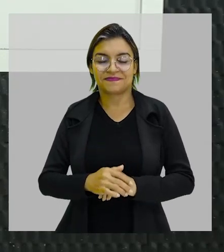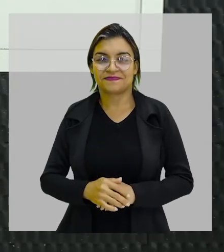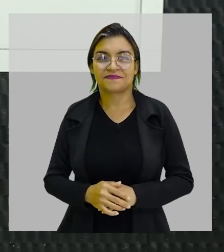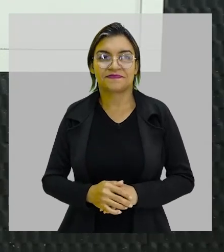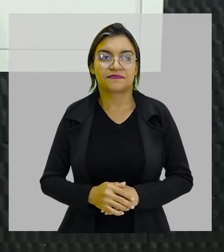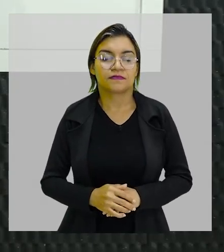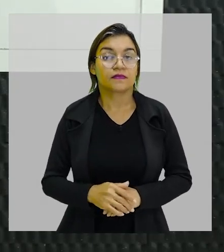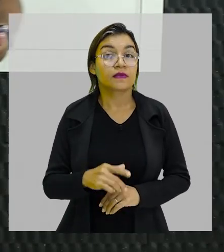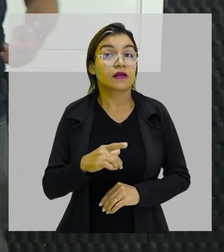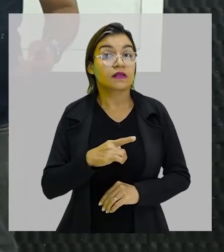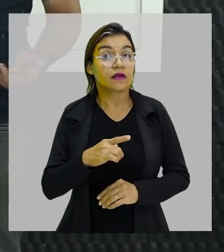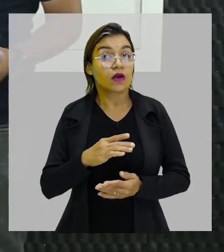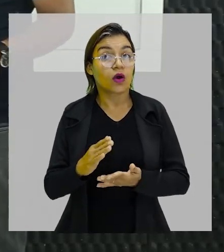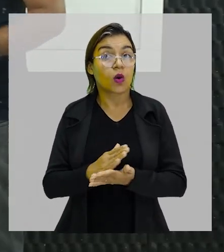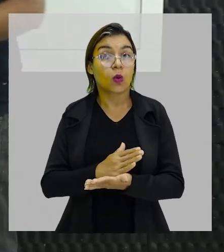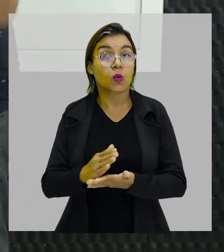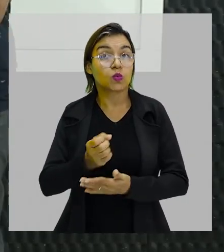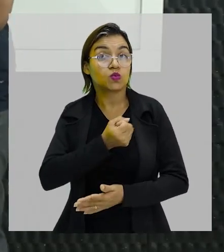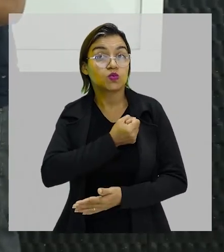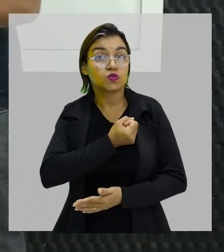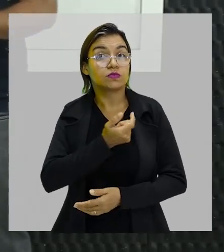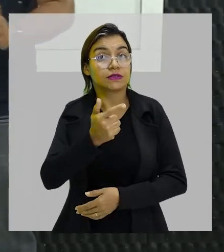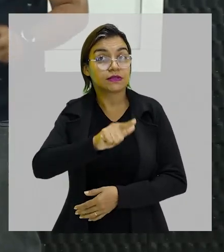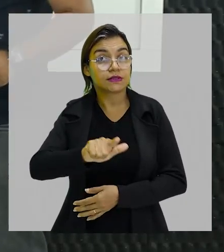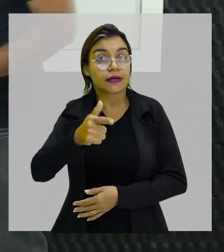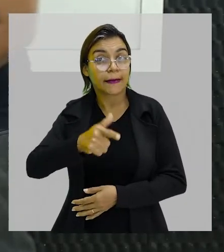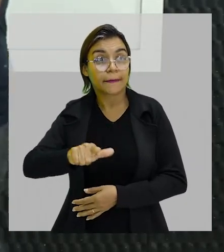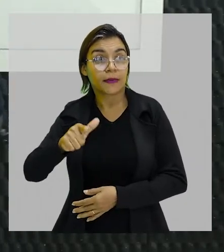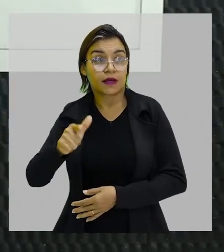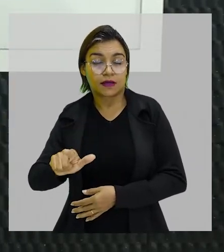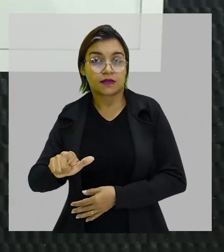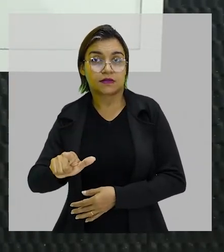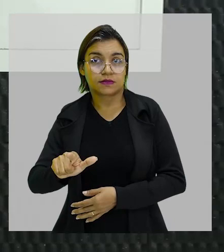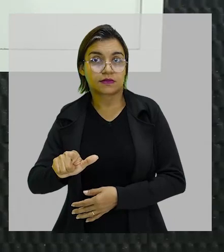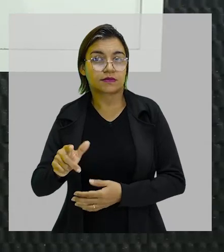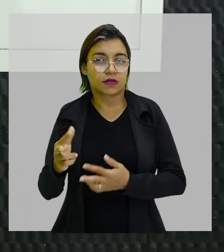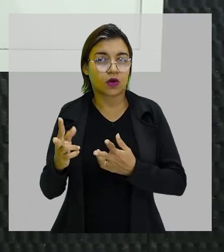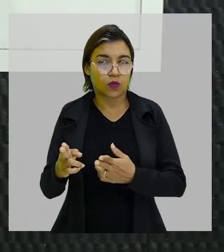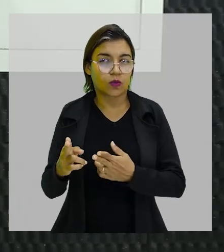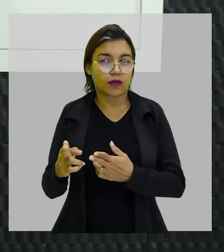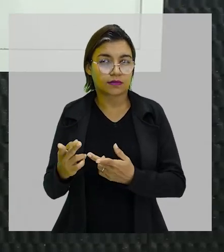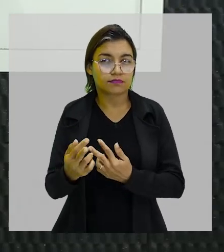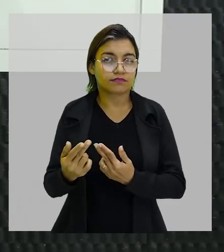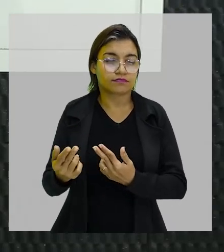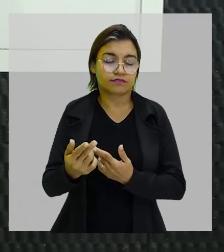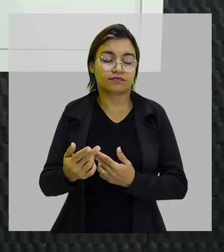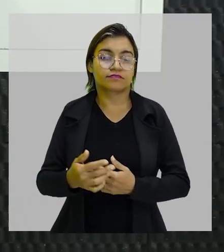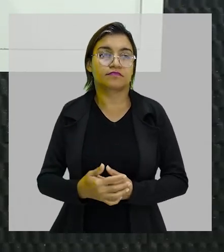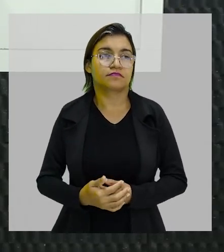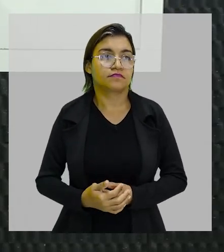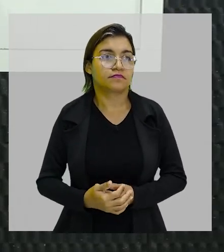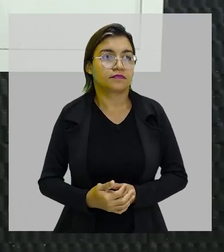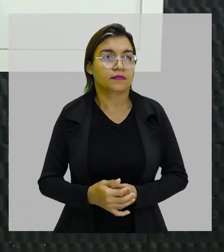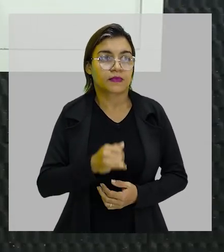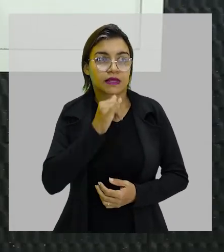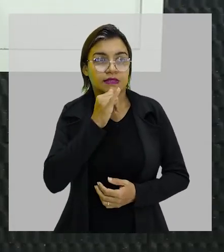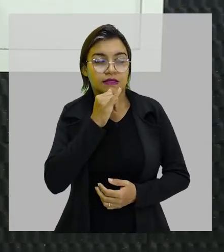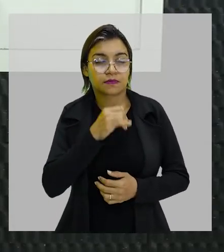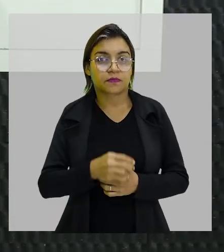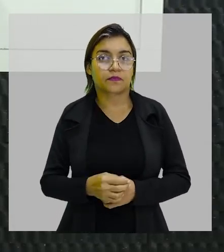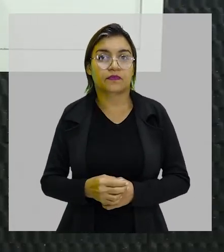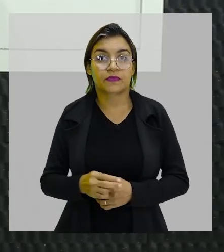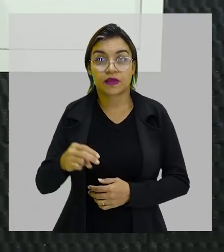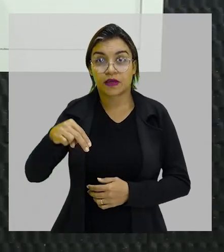que existem alguns termos que se repetem nos dois, né? São semelhantes. Preste bem atenção. Ó. Eu vou passar esse